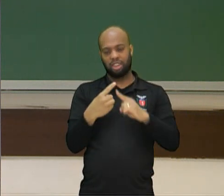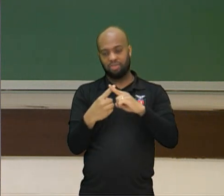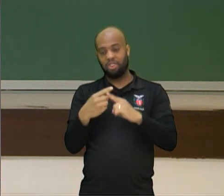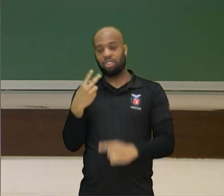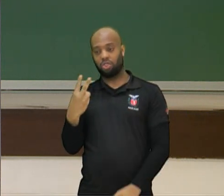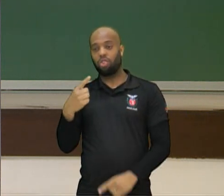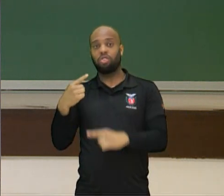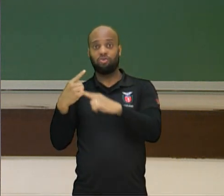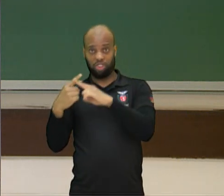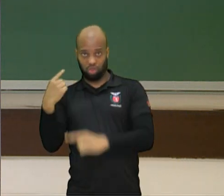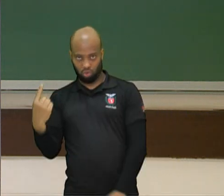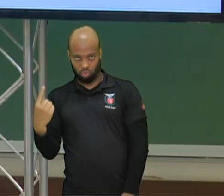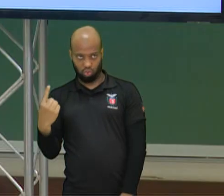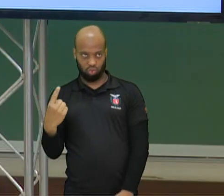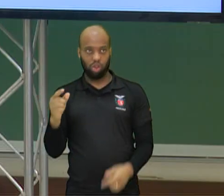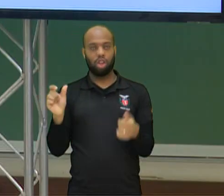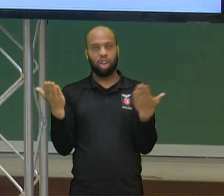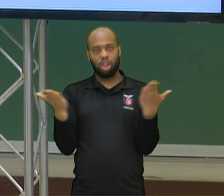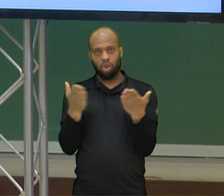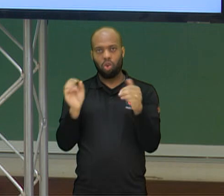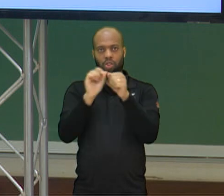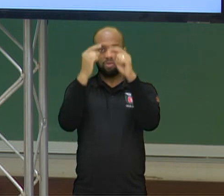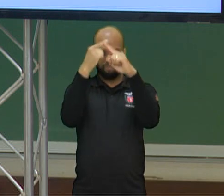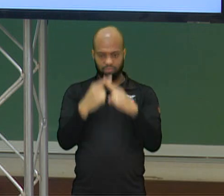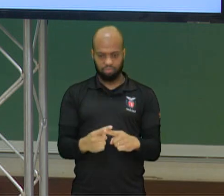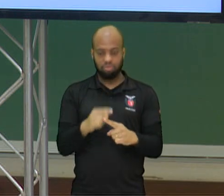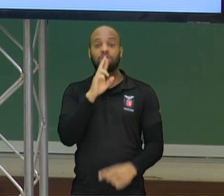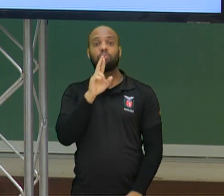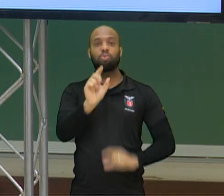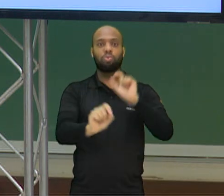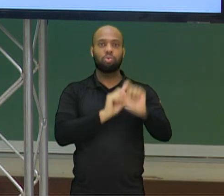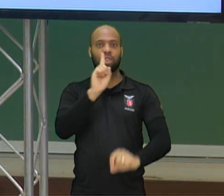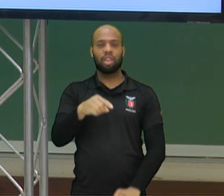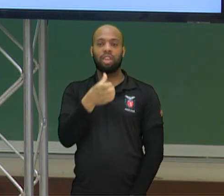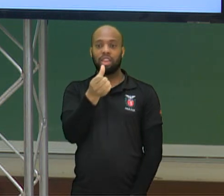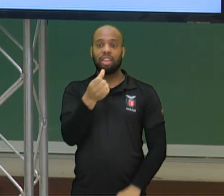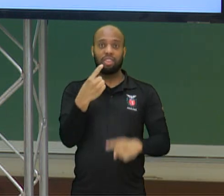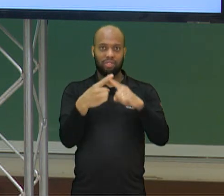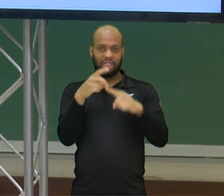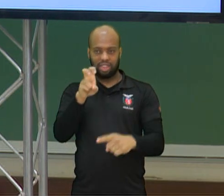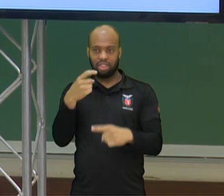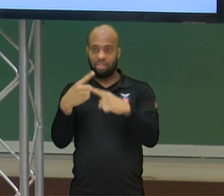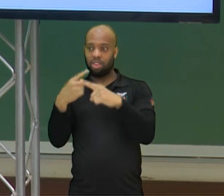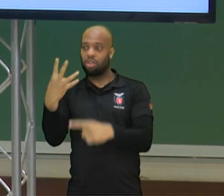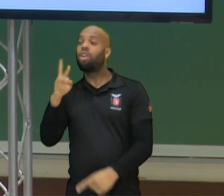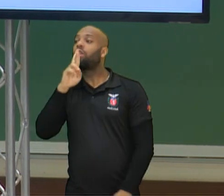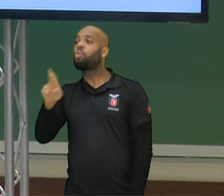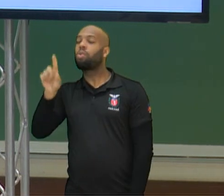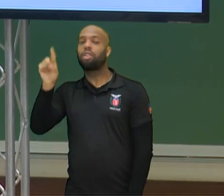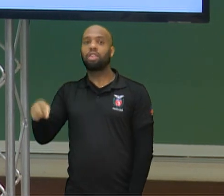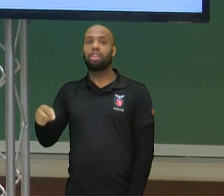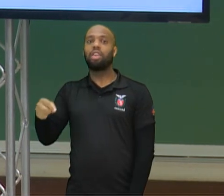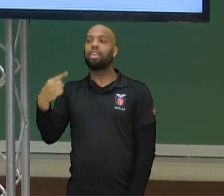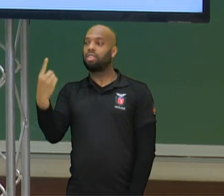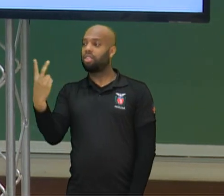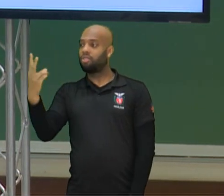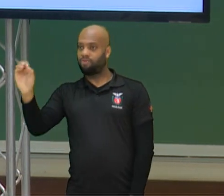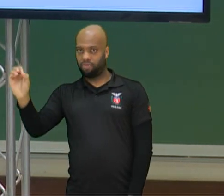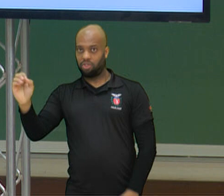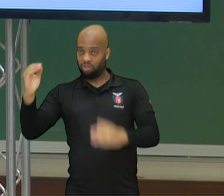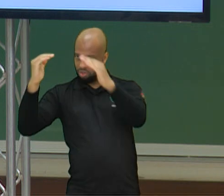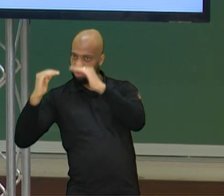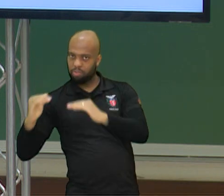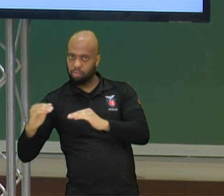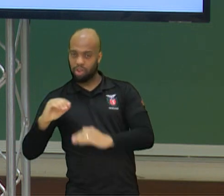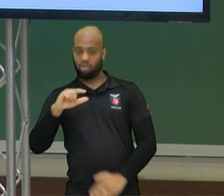2 vezes 1, que vai nos resultar em 6 vezes 5 vezes 4 é 120.